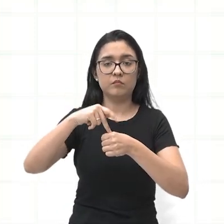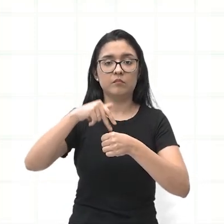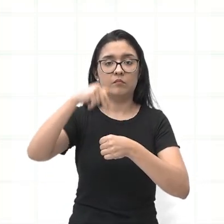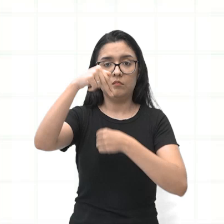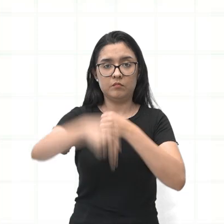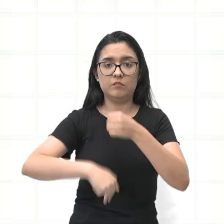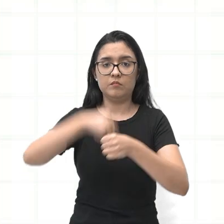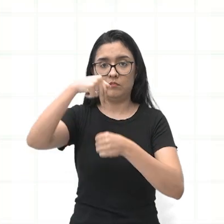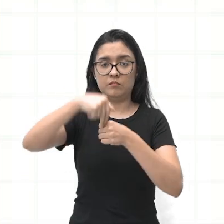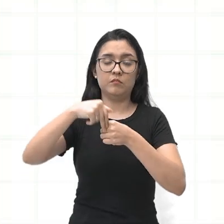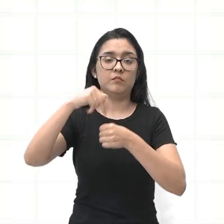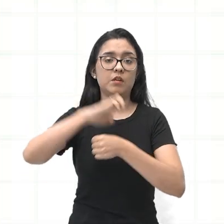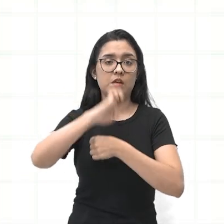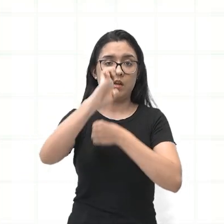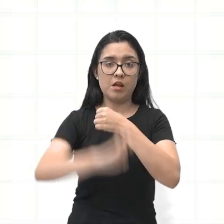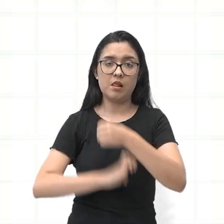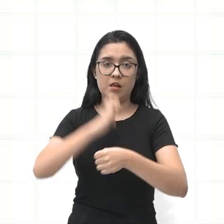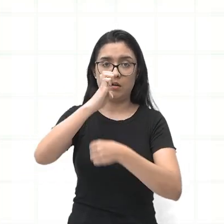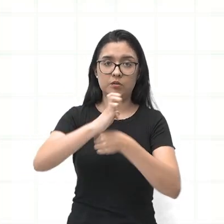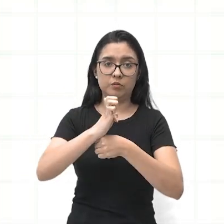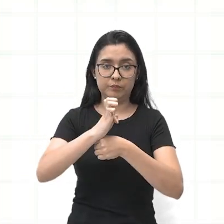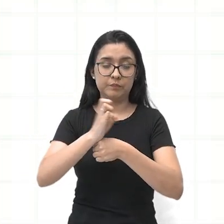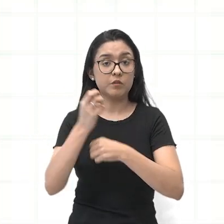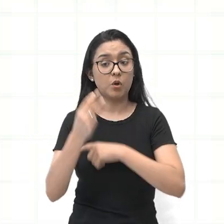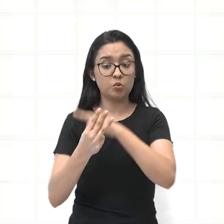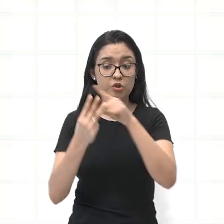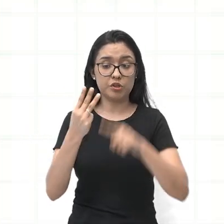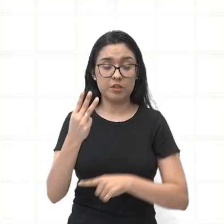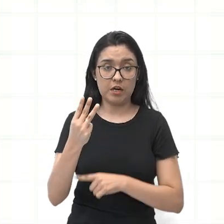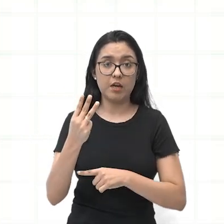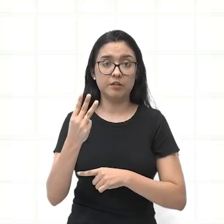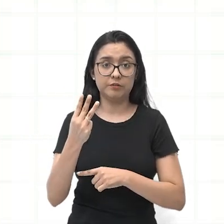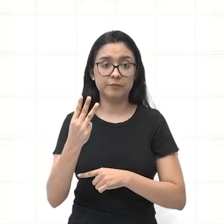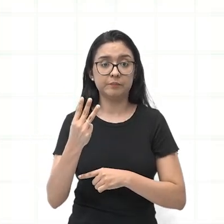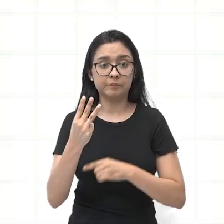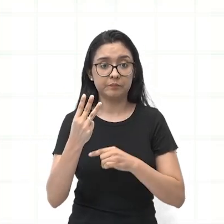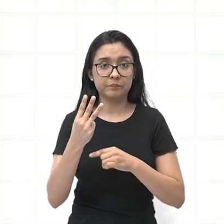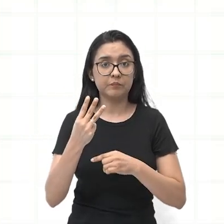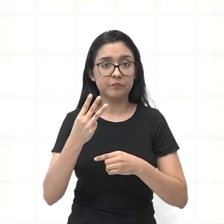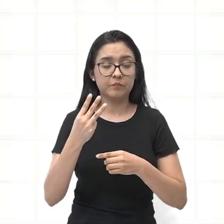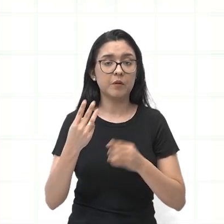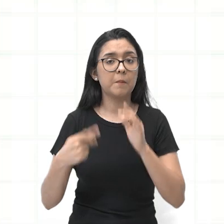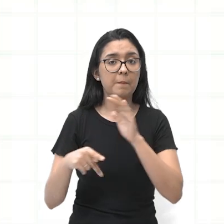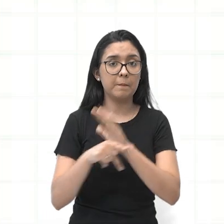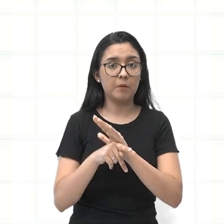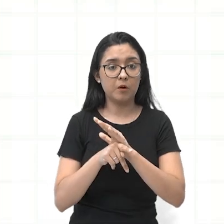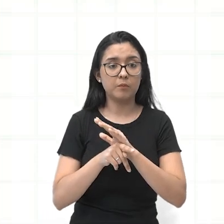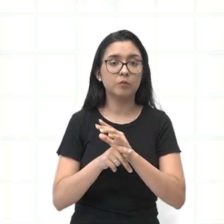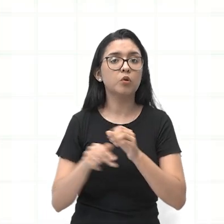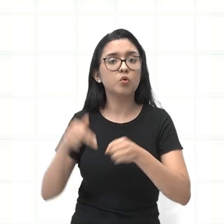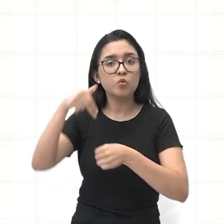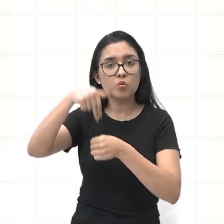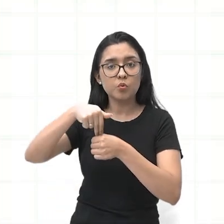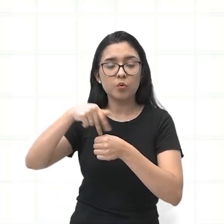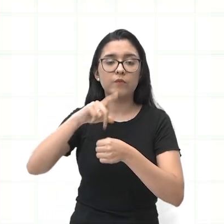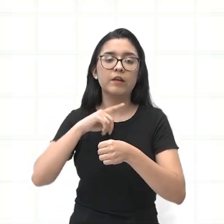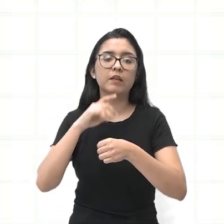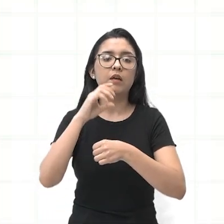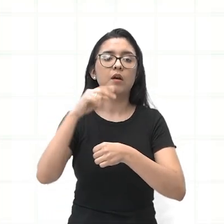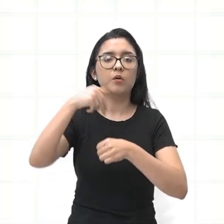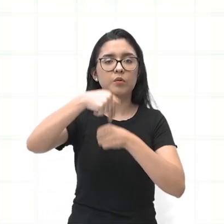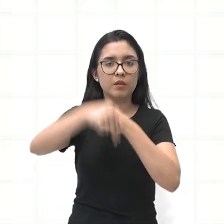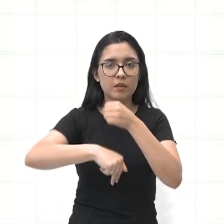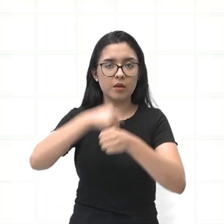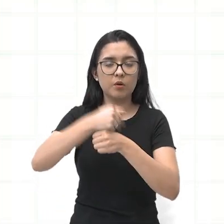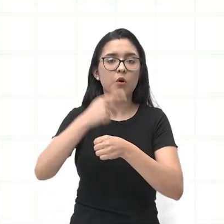nêutrons e elétrons. São os três componentes de todo o átomo, certo? No núcleo você vai ter o nêutron e